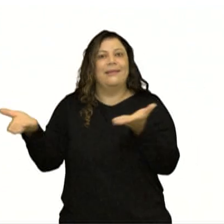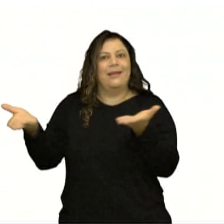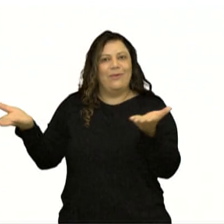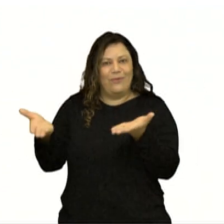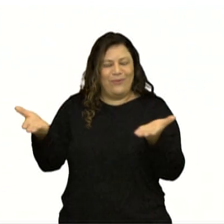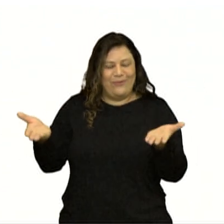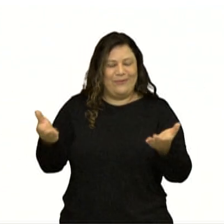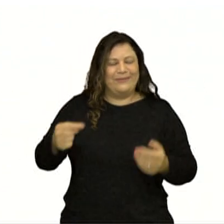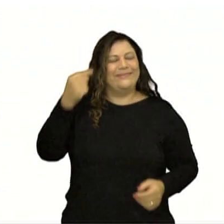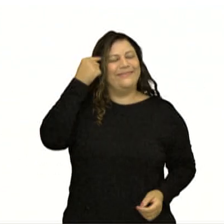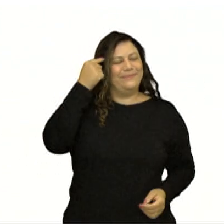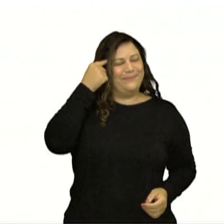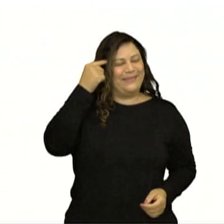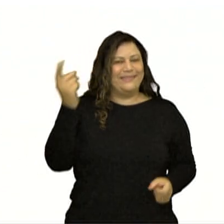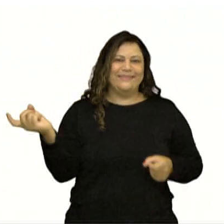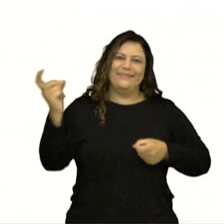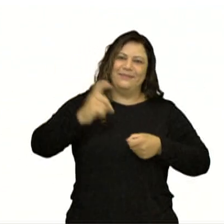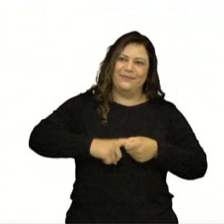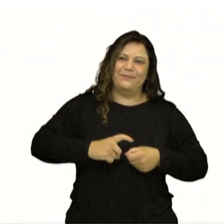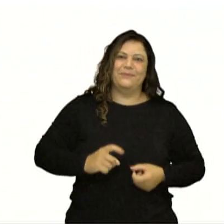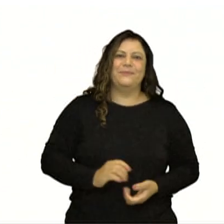atualidade? Pense, eu já volto.